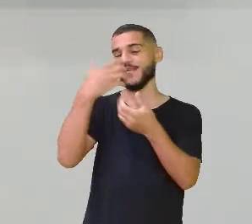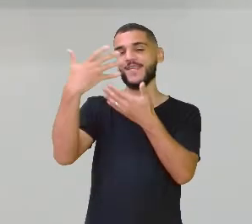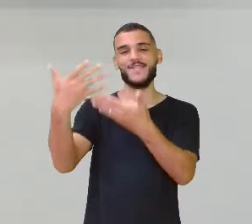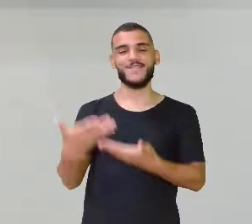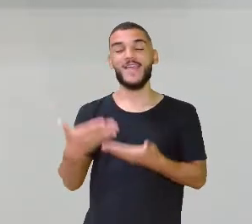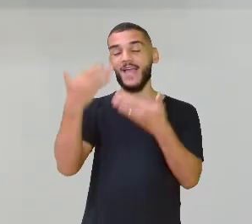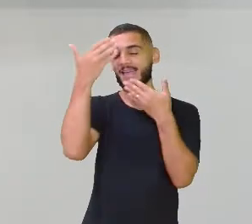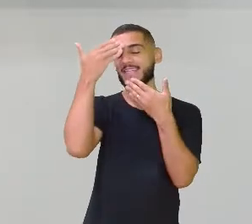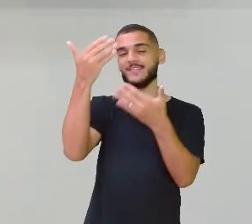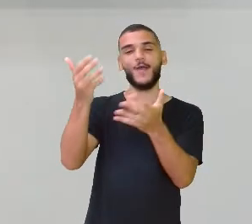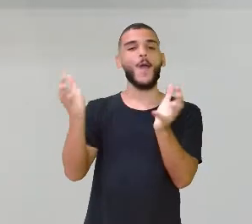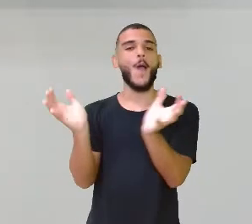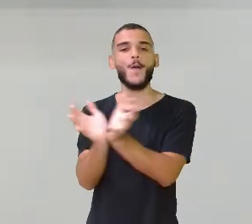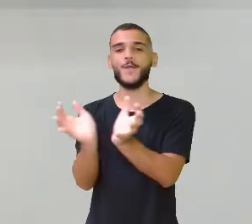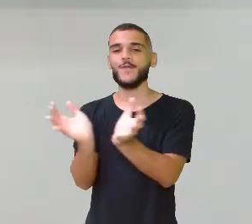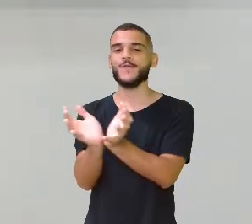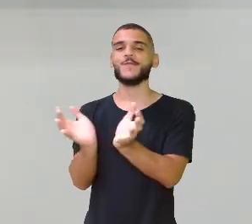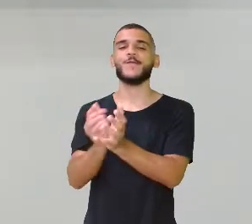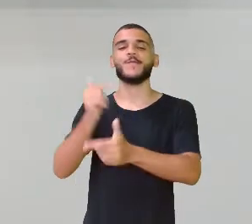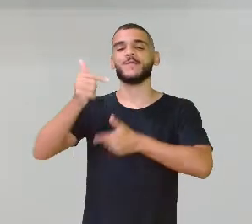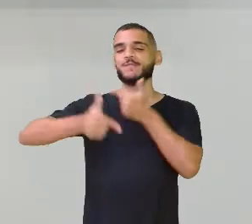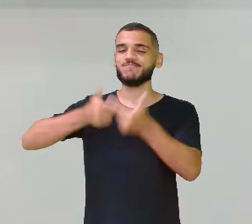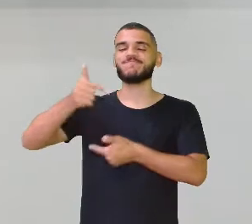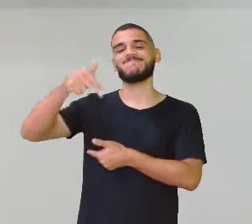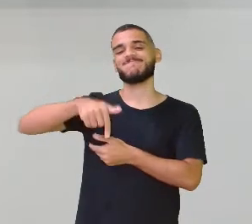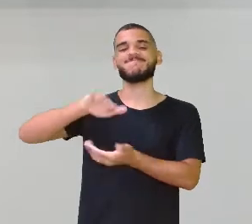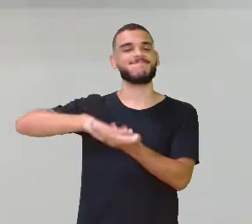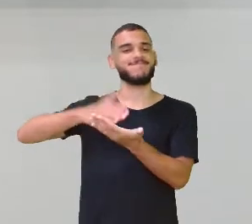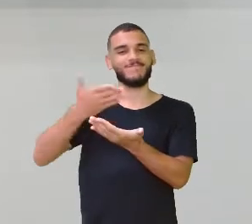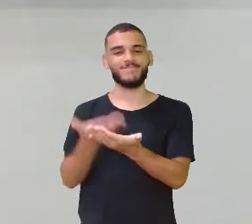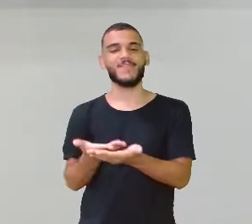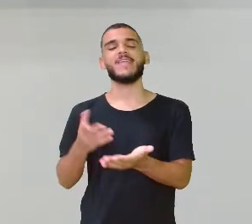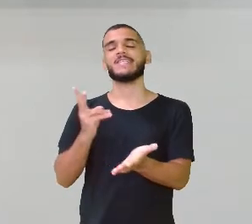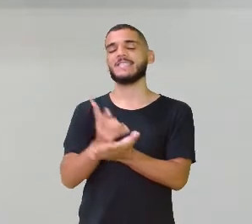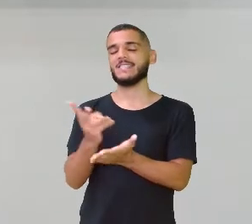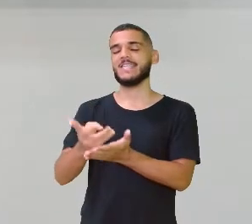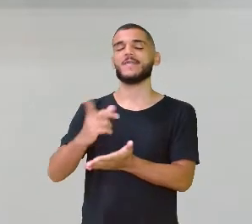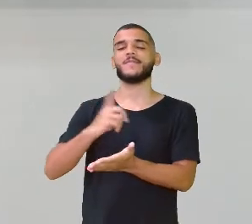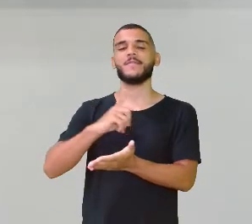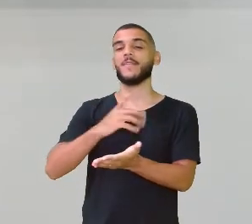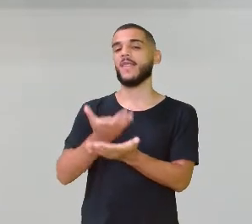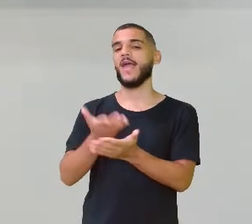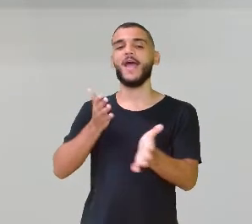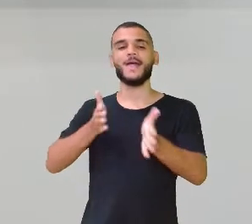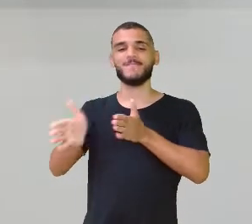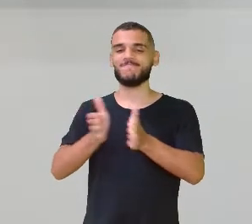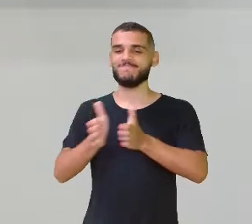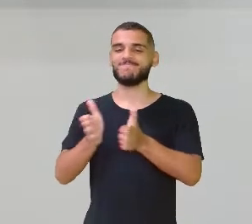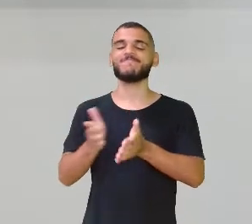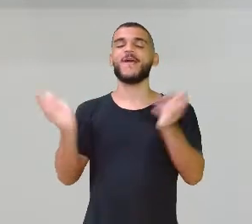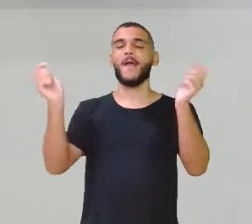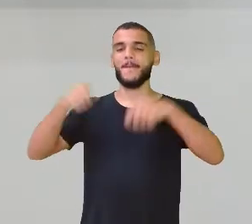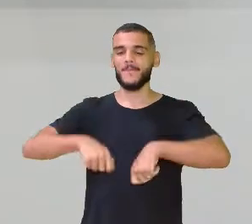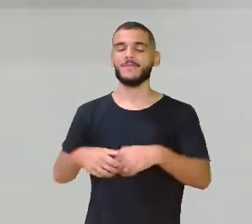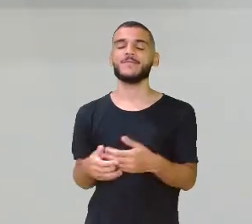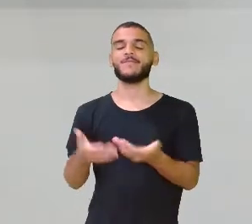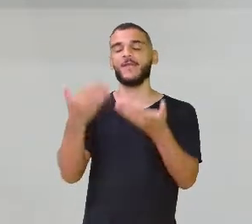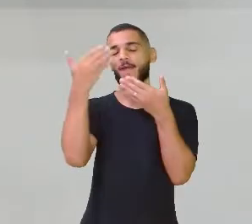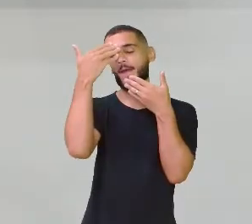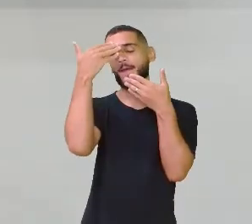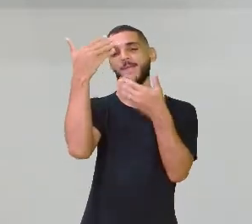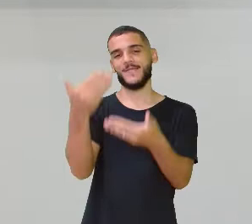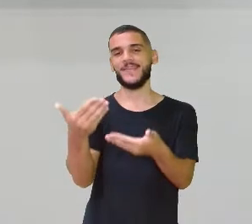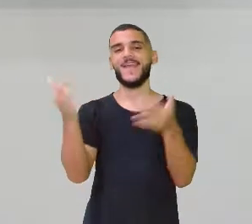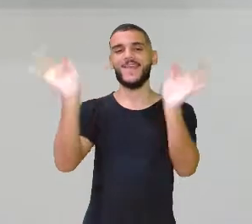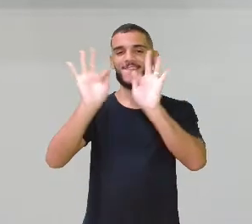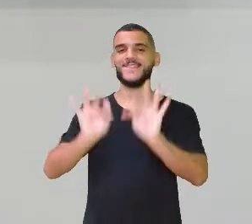a toda a equipe de intérpretes, porque eles sempre tornam a nossa aula mais acessível. Nosso muito obrigada e feliz dia